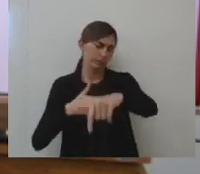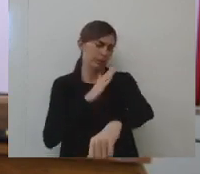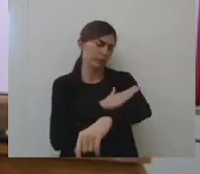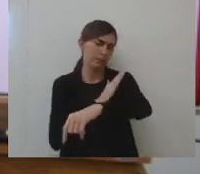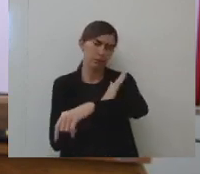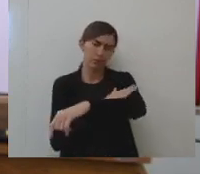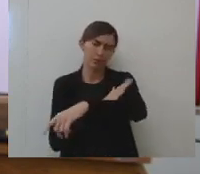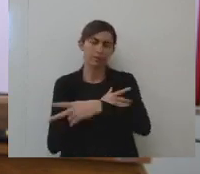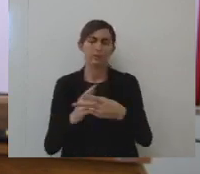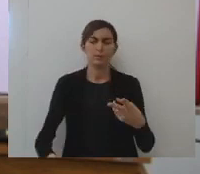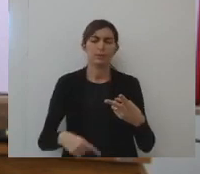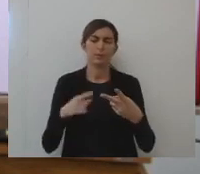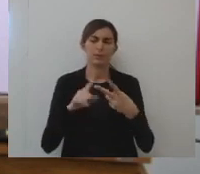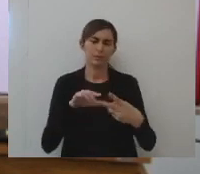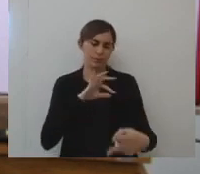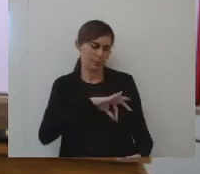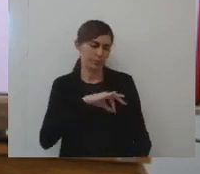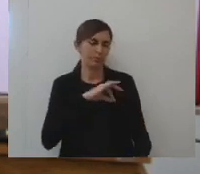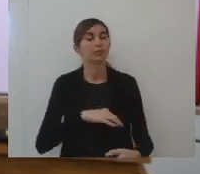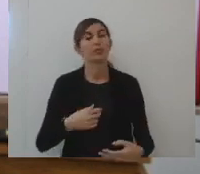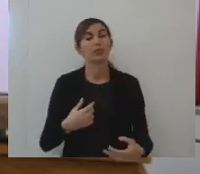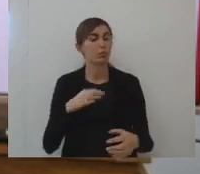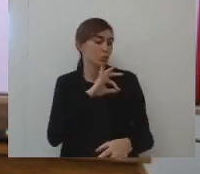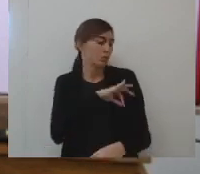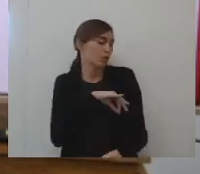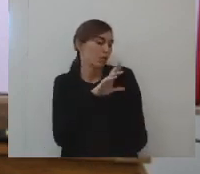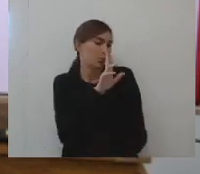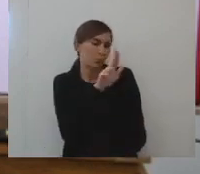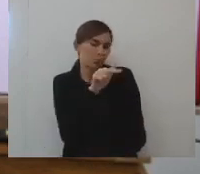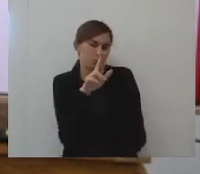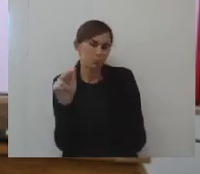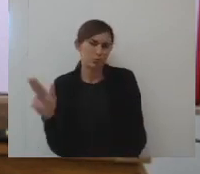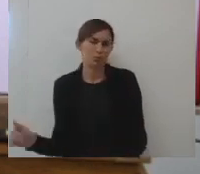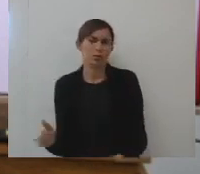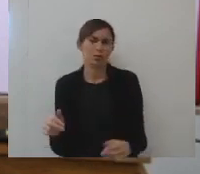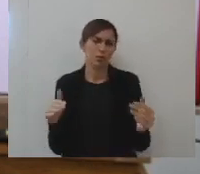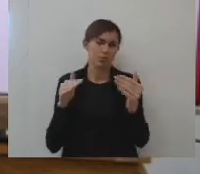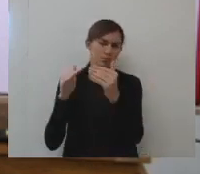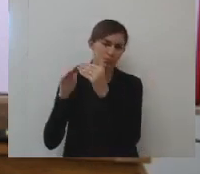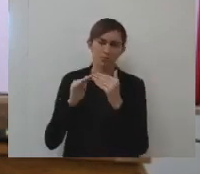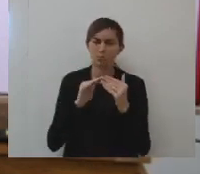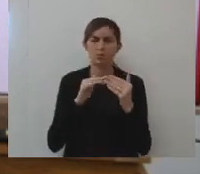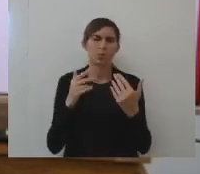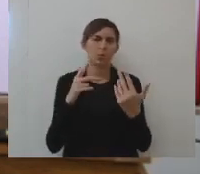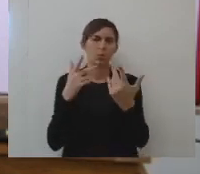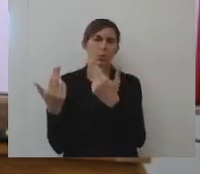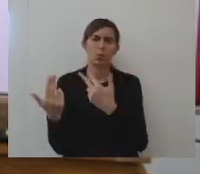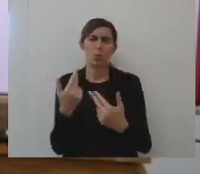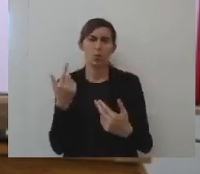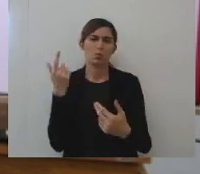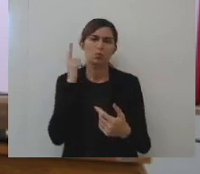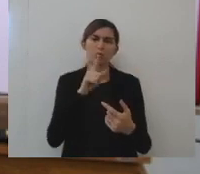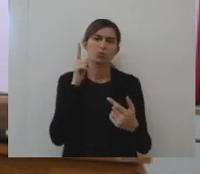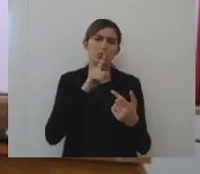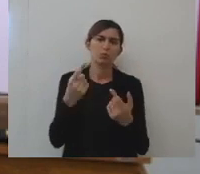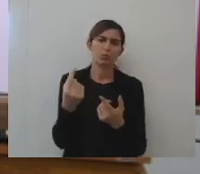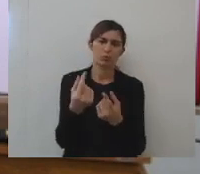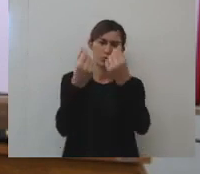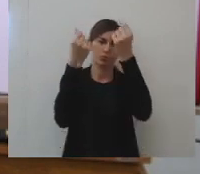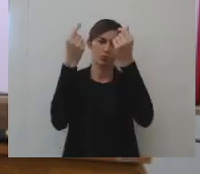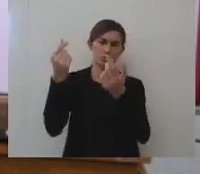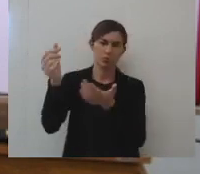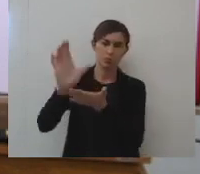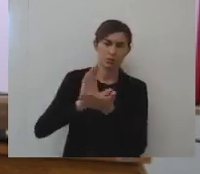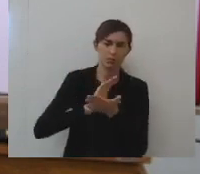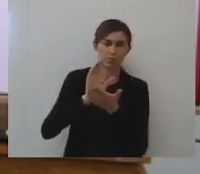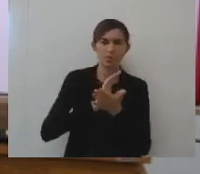Importante lembrar nesse momento que o salário ele nunca vai ser compatível, certo, com o lucro do capitalista. O